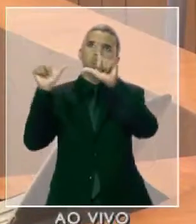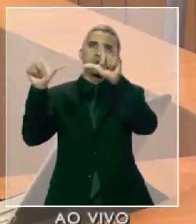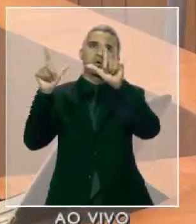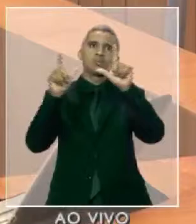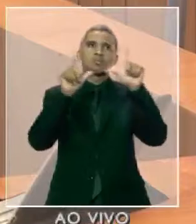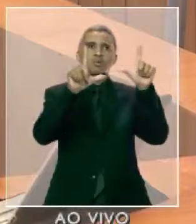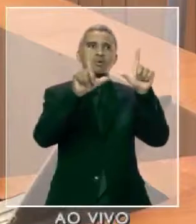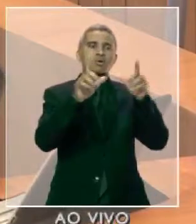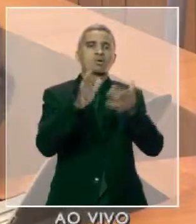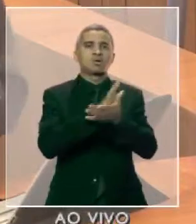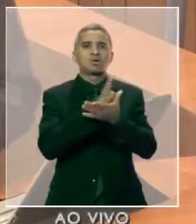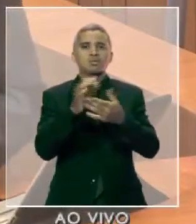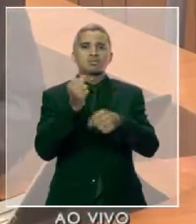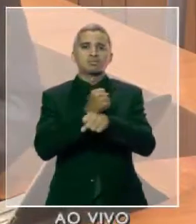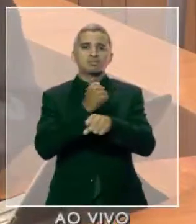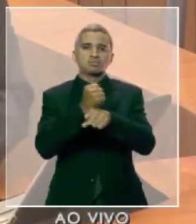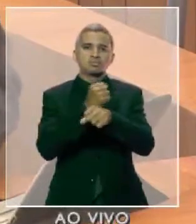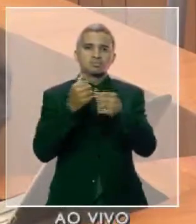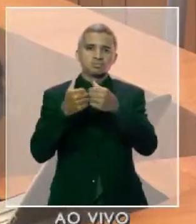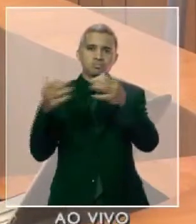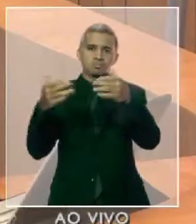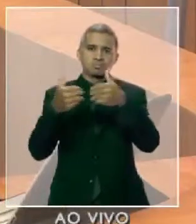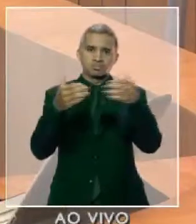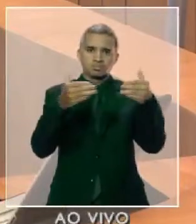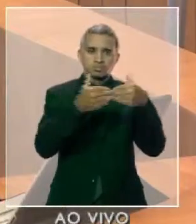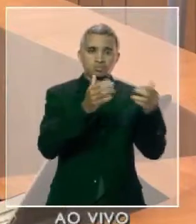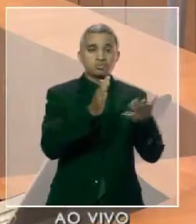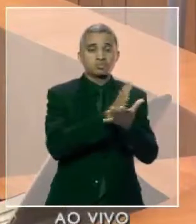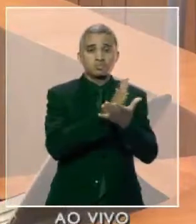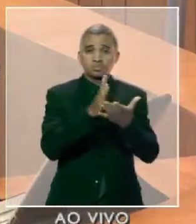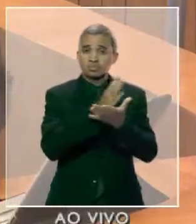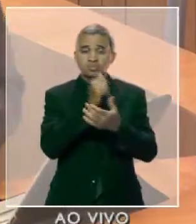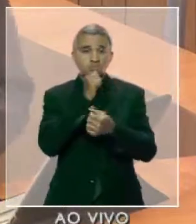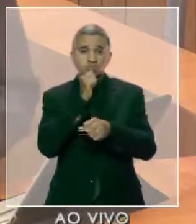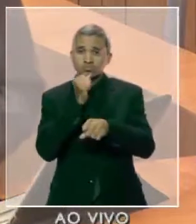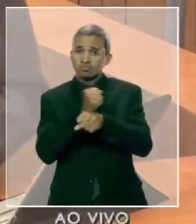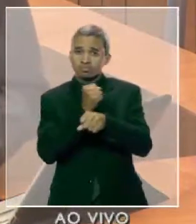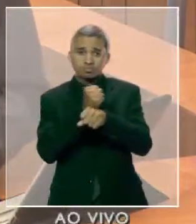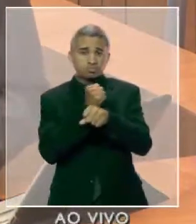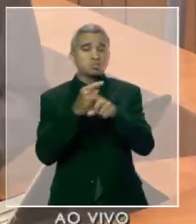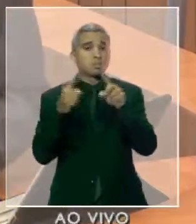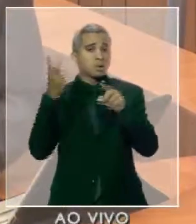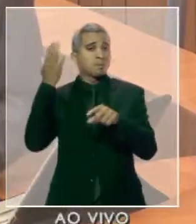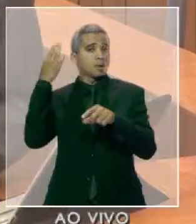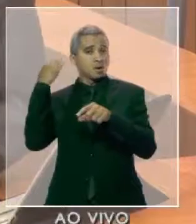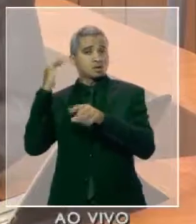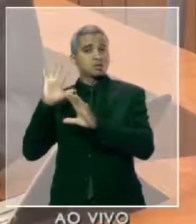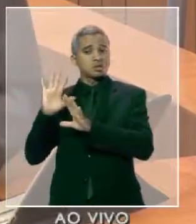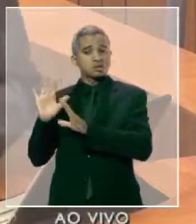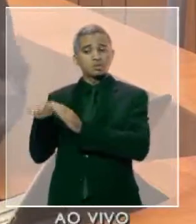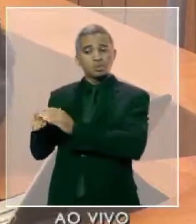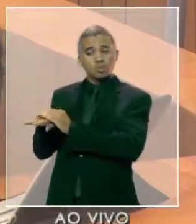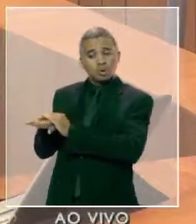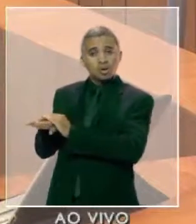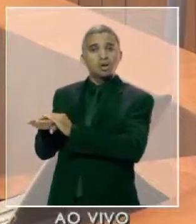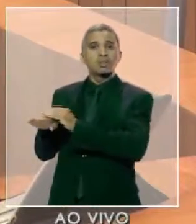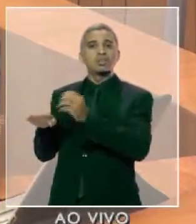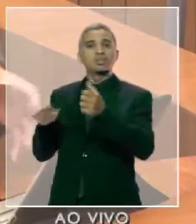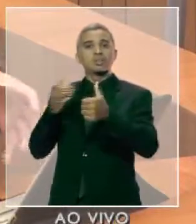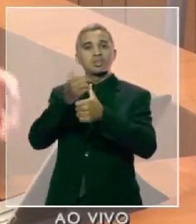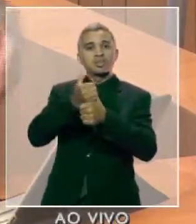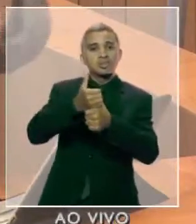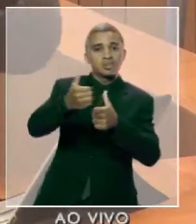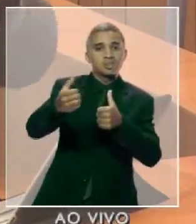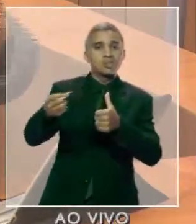obras inauguradas, ou mesmo daquelas que não foram inauguradas, mas foram iniciadas na sua gestão. E ali, naquele momento,